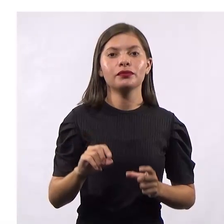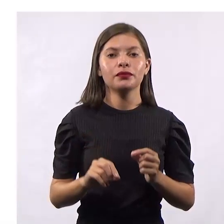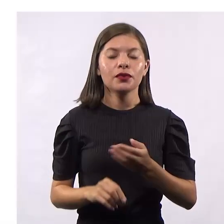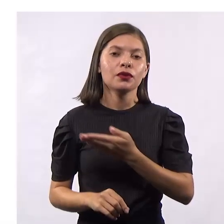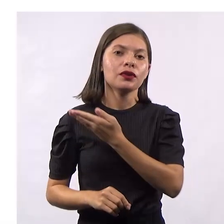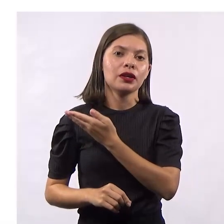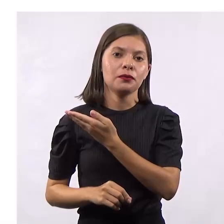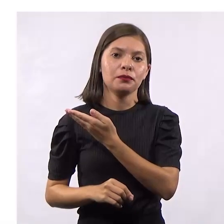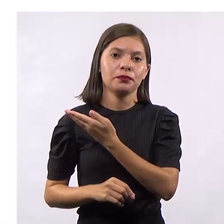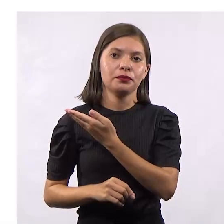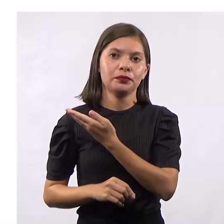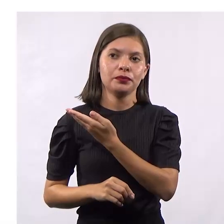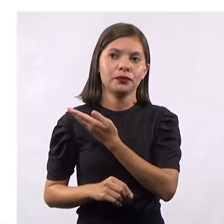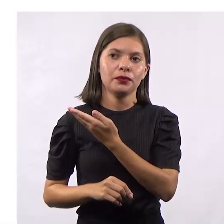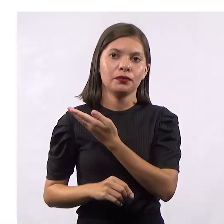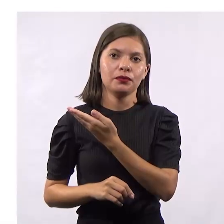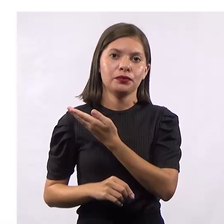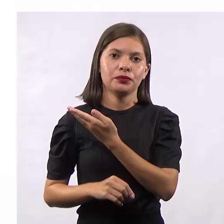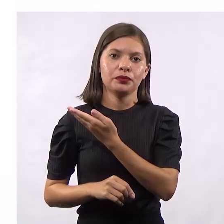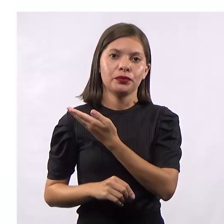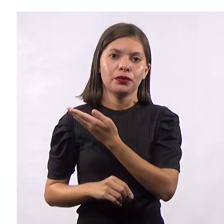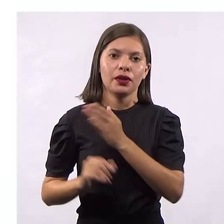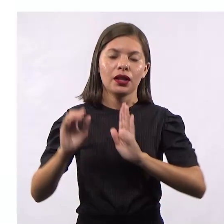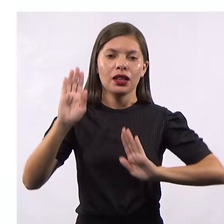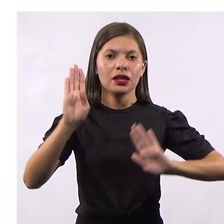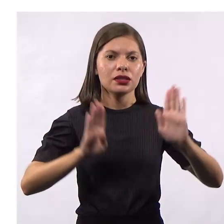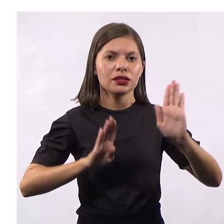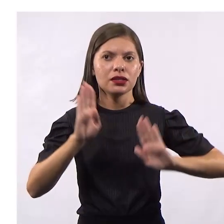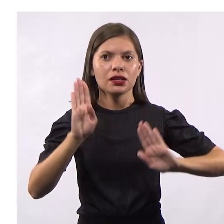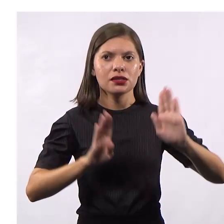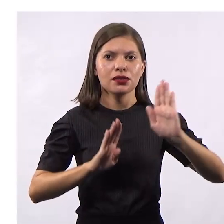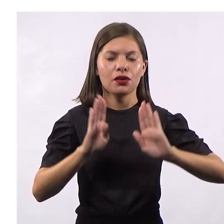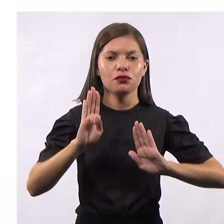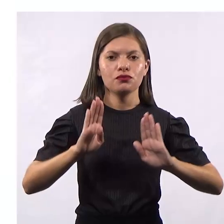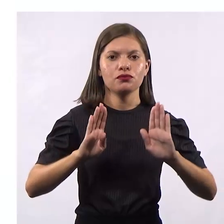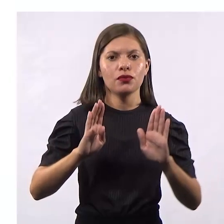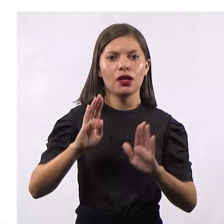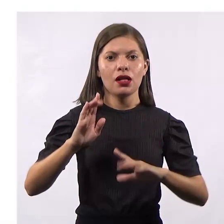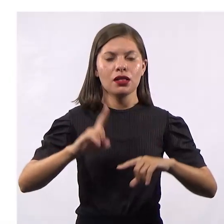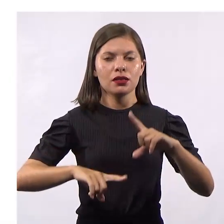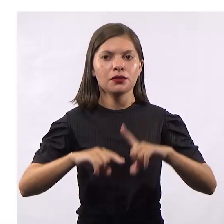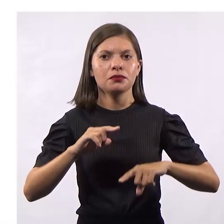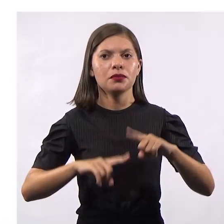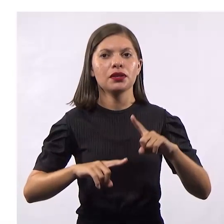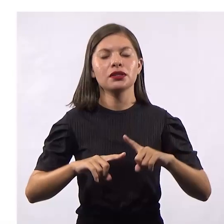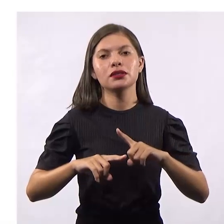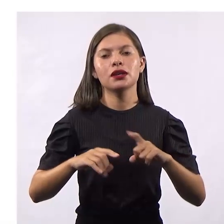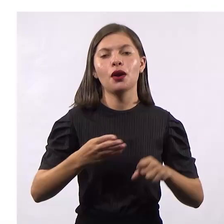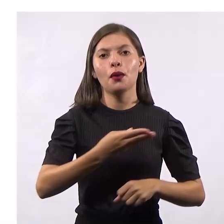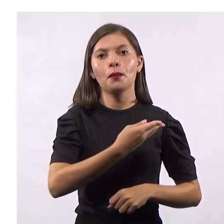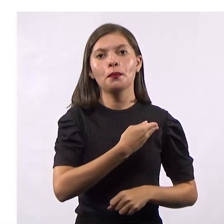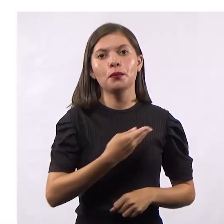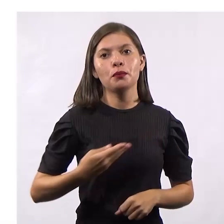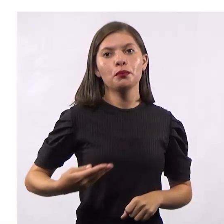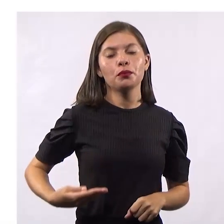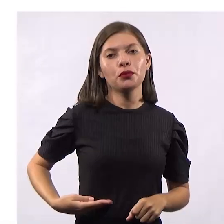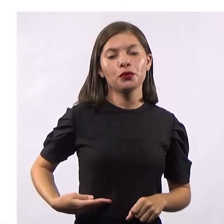aí. No caso de licitação, que envolva o fornecimento de bens, o poder público pode